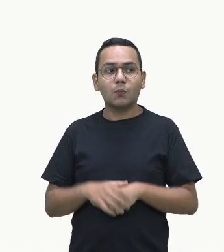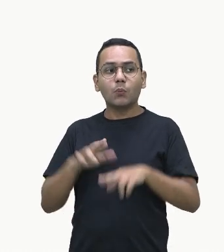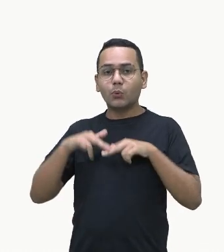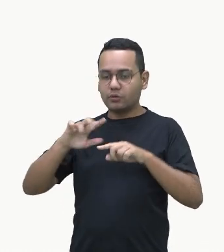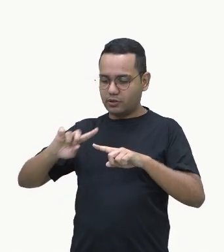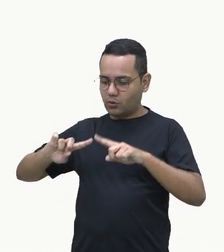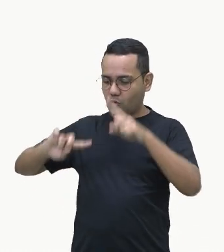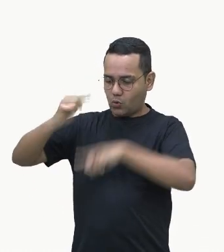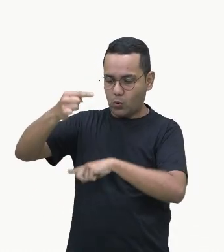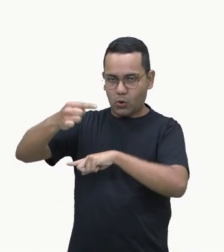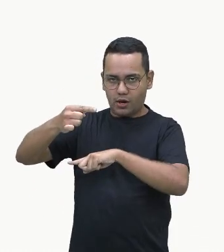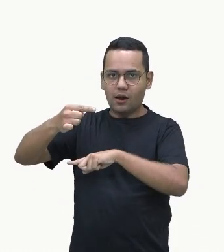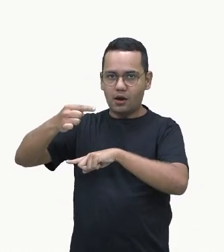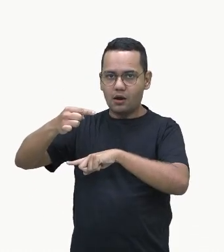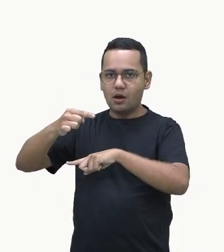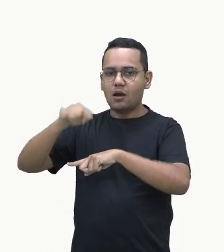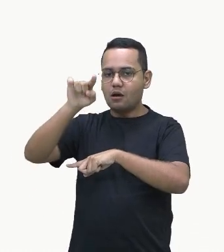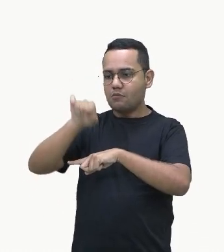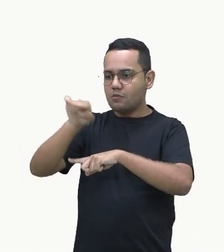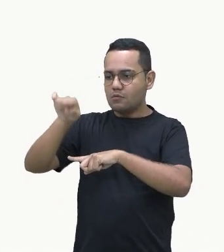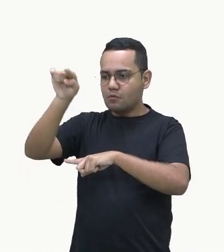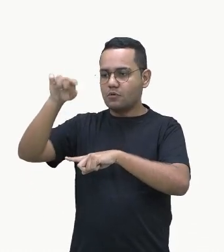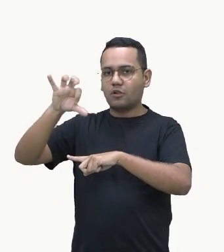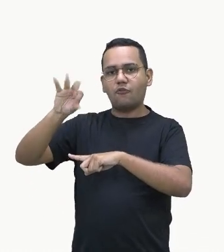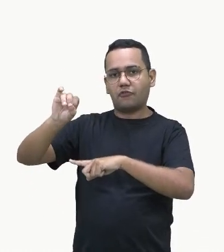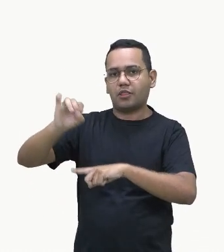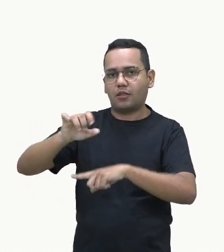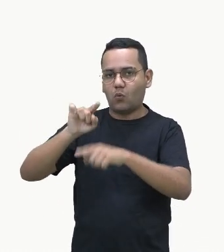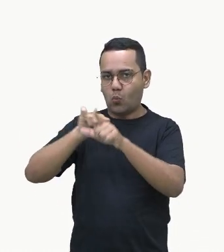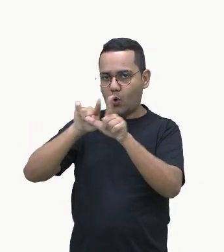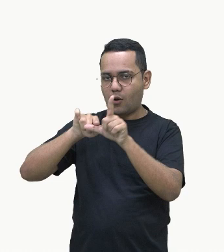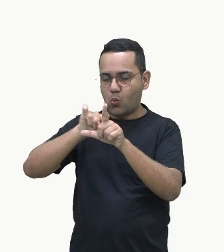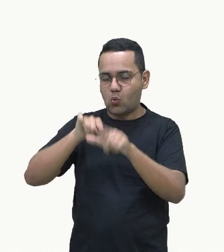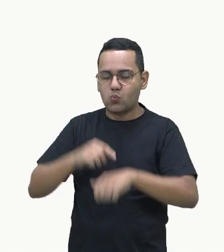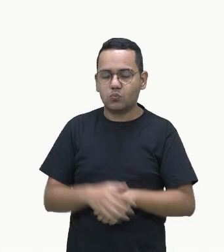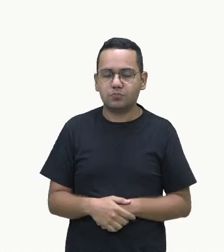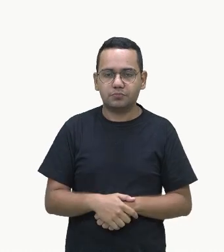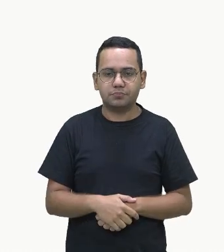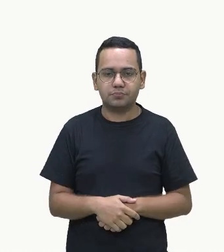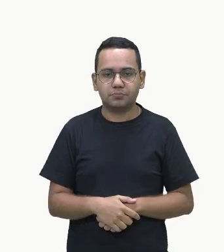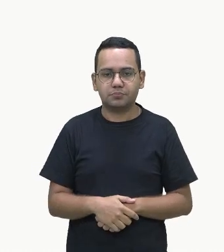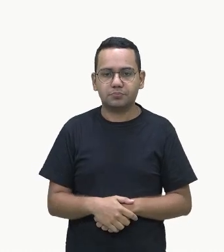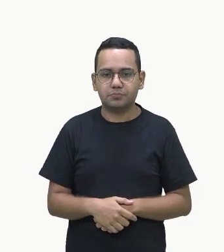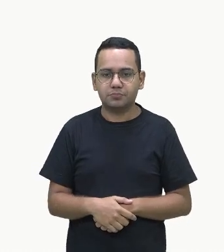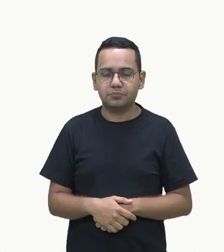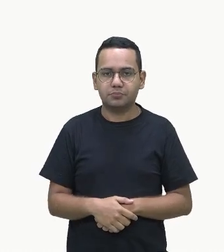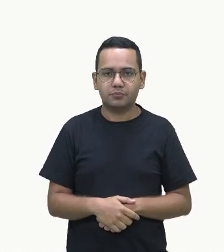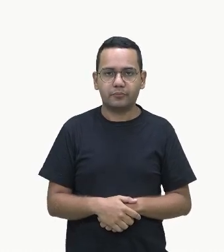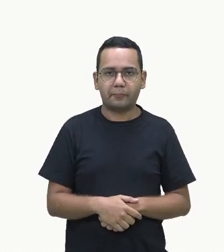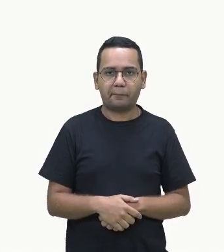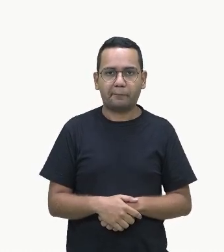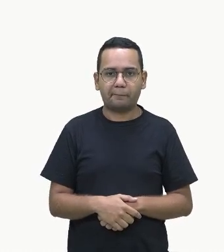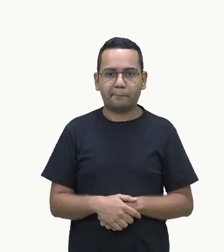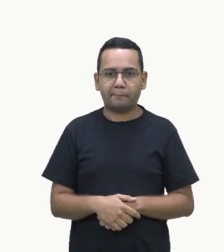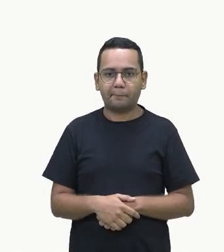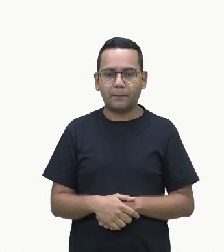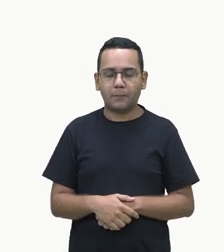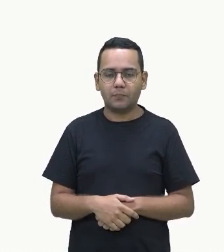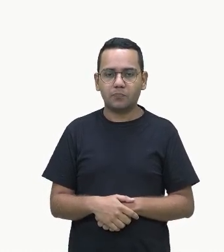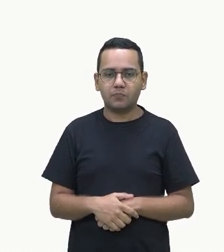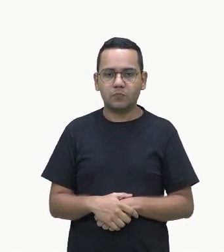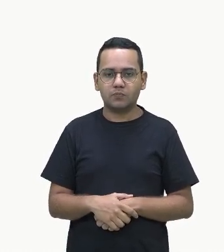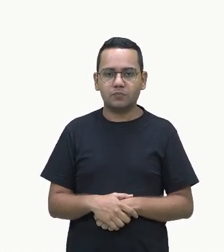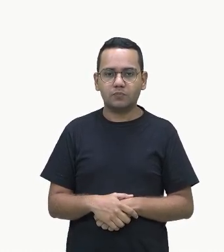de 90 graus. Tudo bem? Então, a hipotenusa, nós vamos aqui denominar, nós